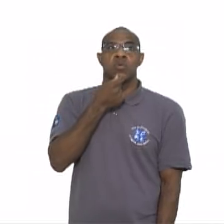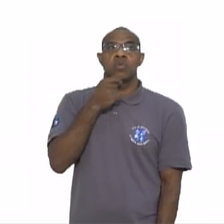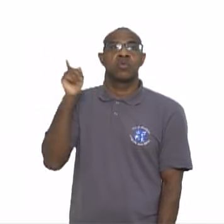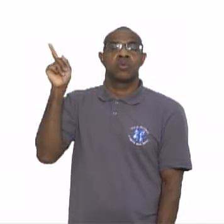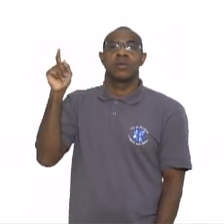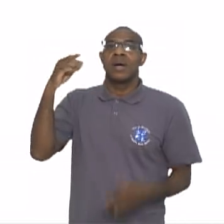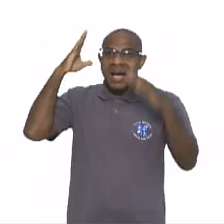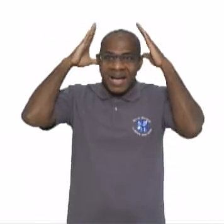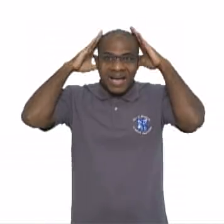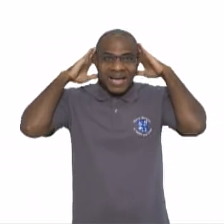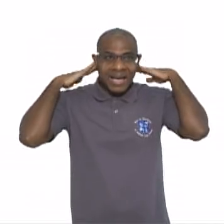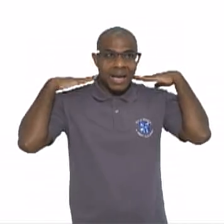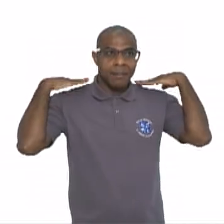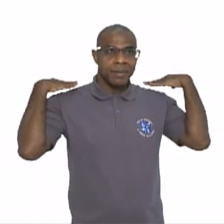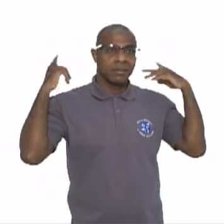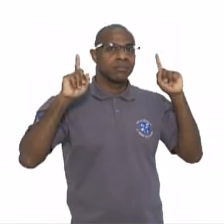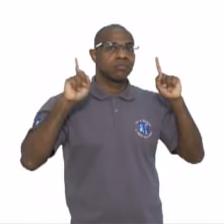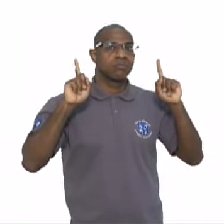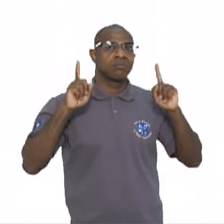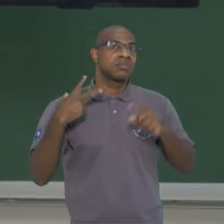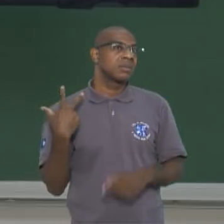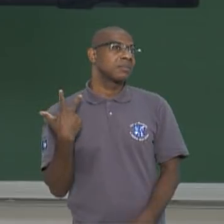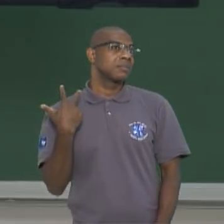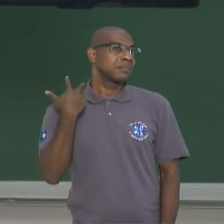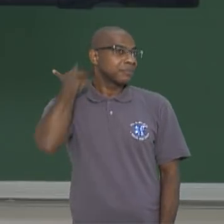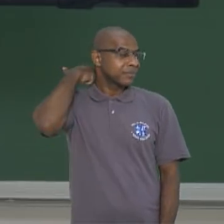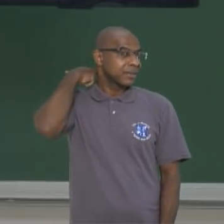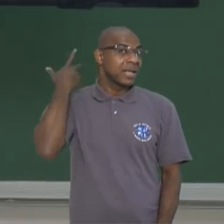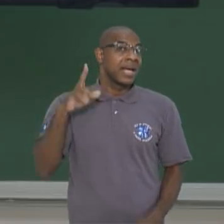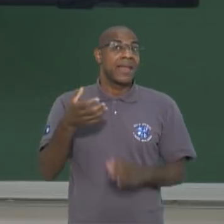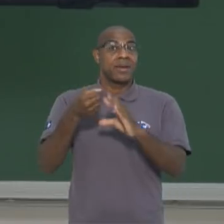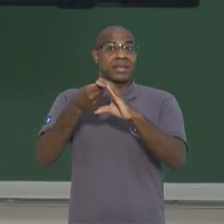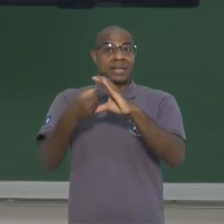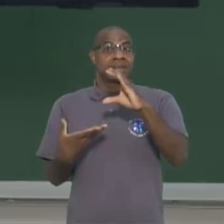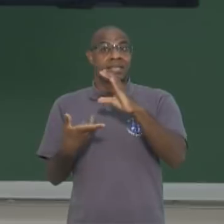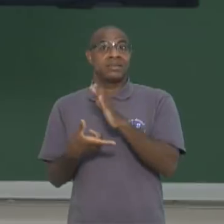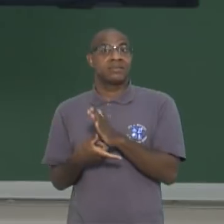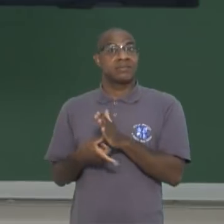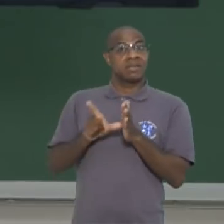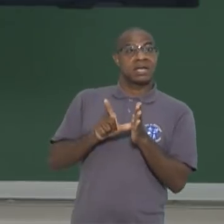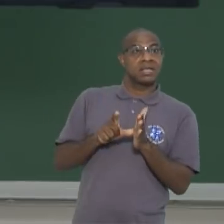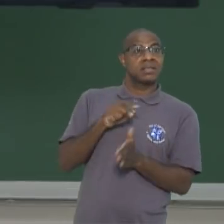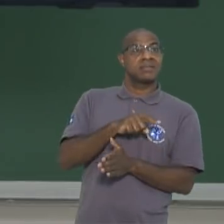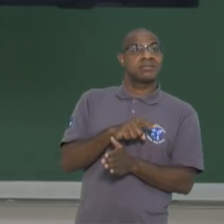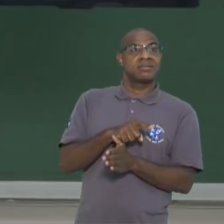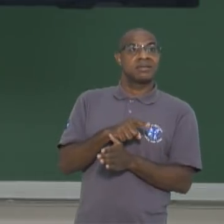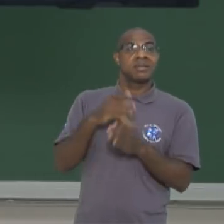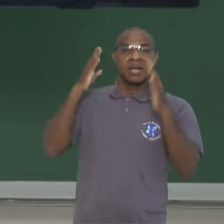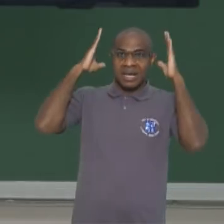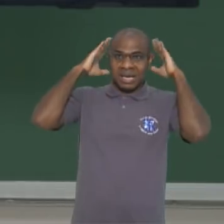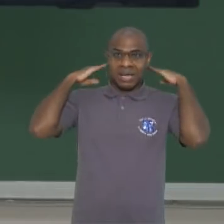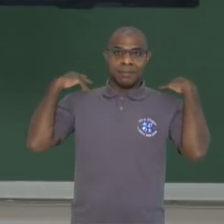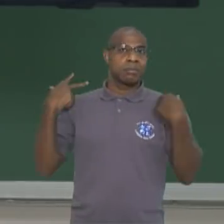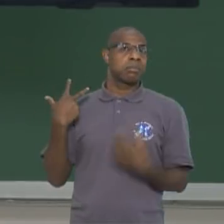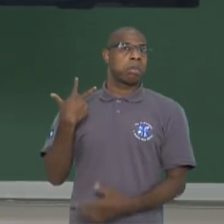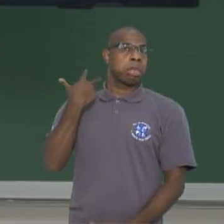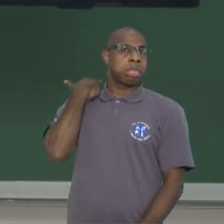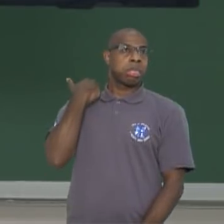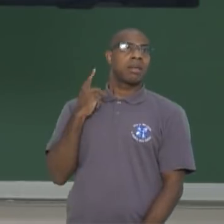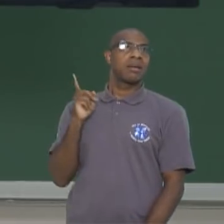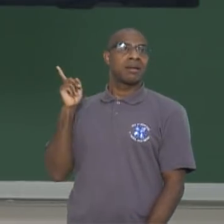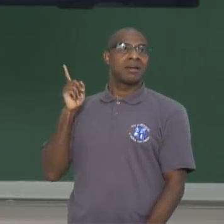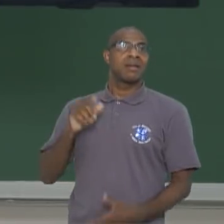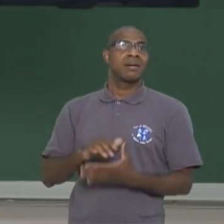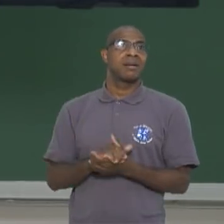não são mais tão alongados, que era uma característica da dinastia anterior. Então, a gente tem aqui Pepino Breve subindo ao